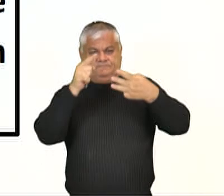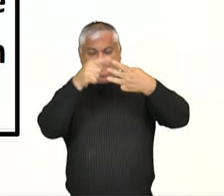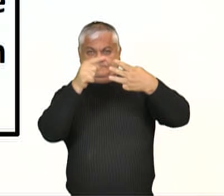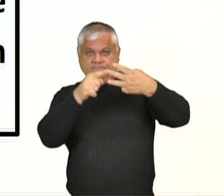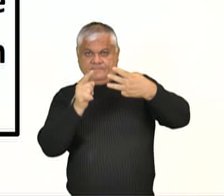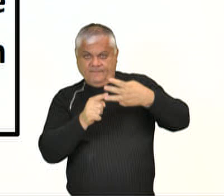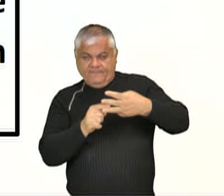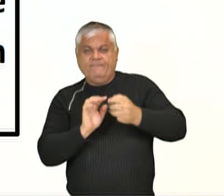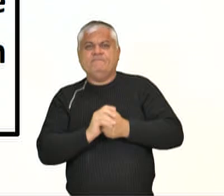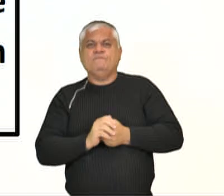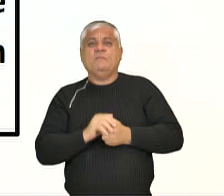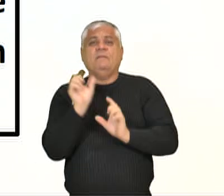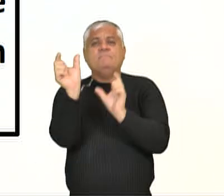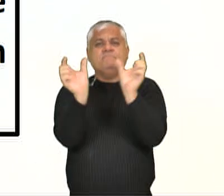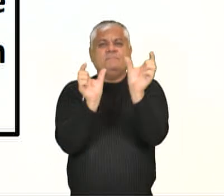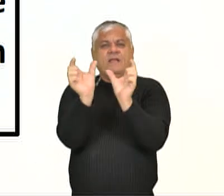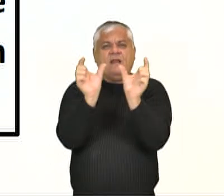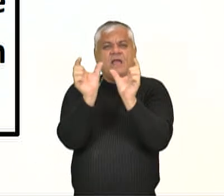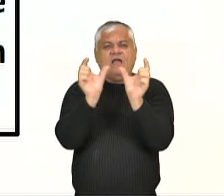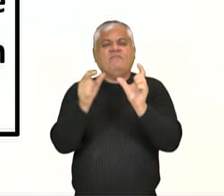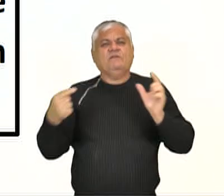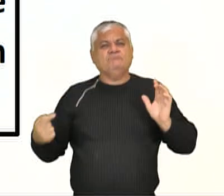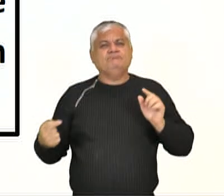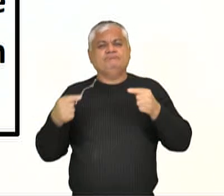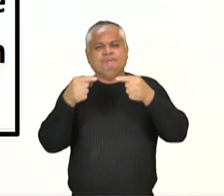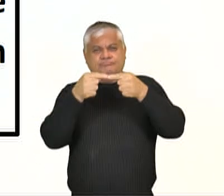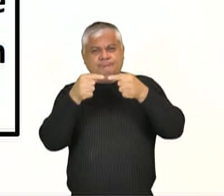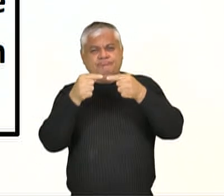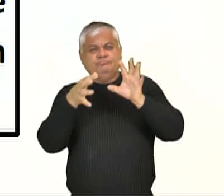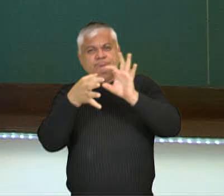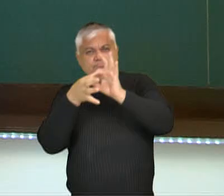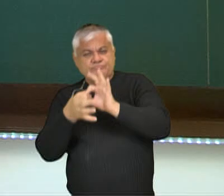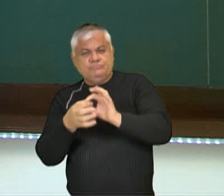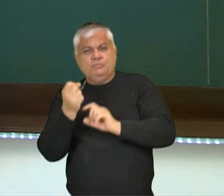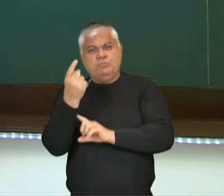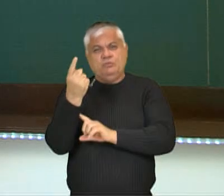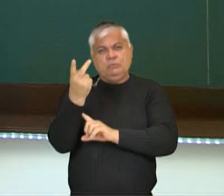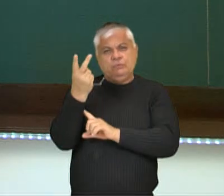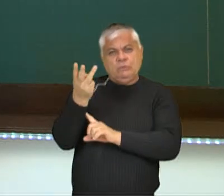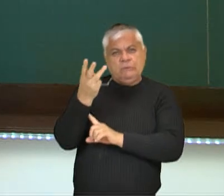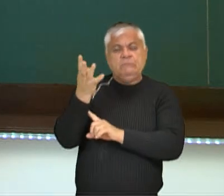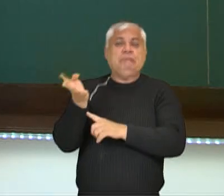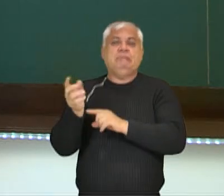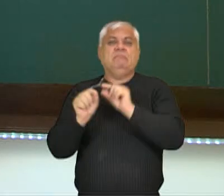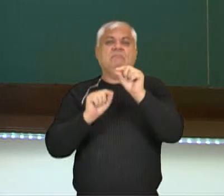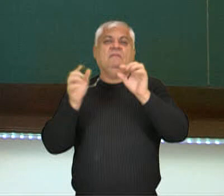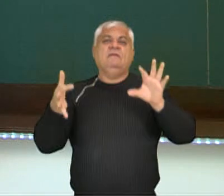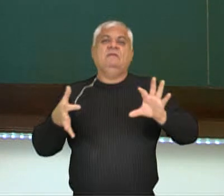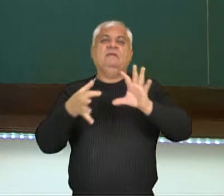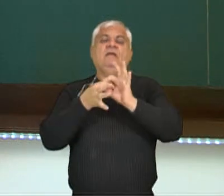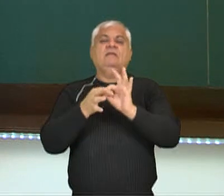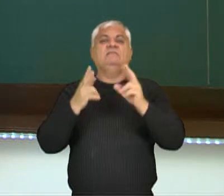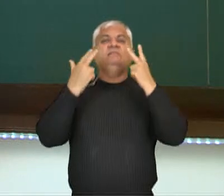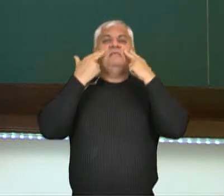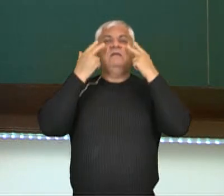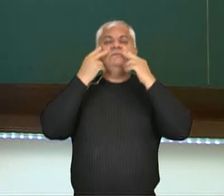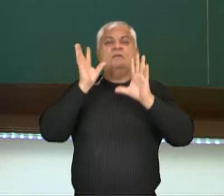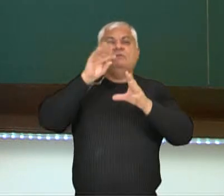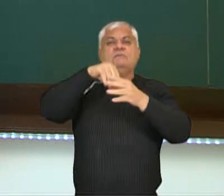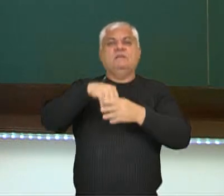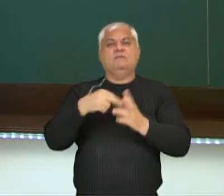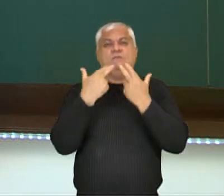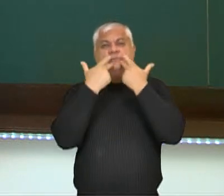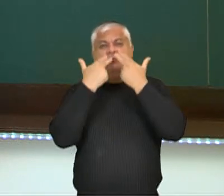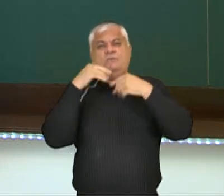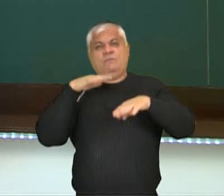reforçando o que são collocations, são combinações de palavras, duas ou mais, que ocorrem naturalmente dentro